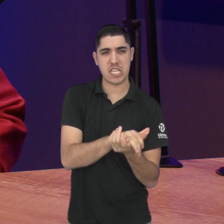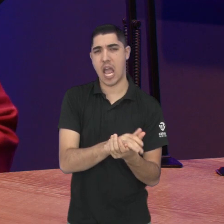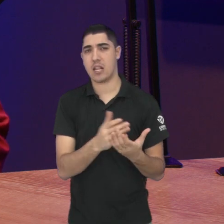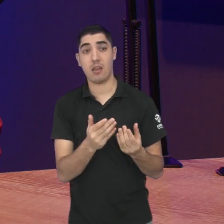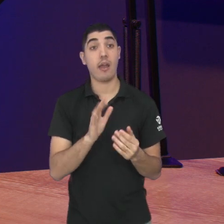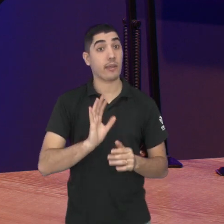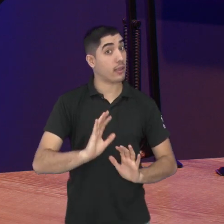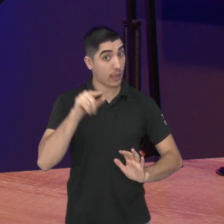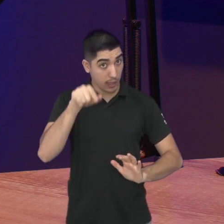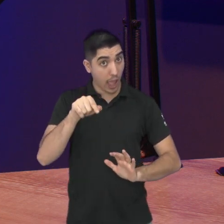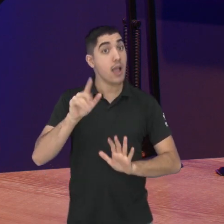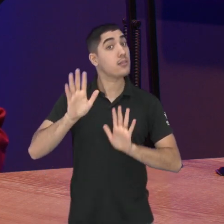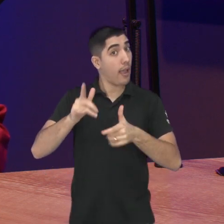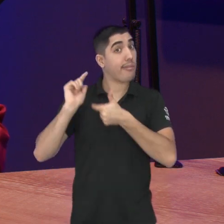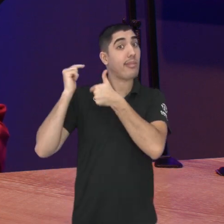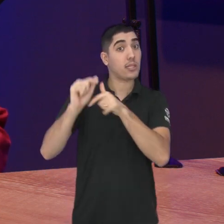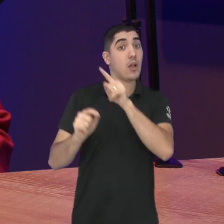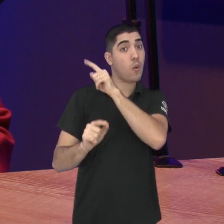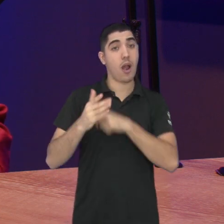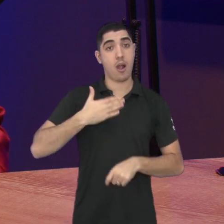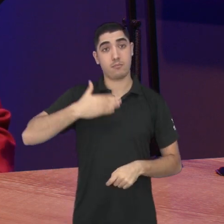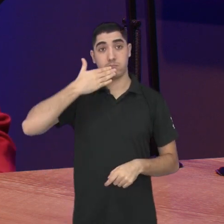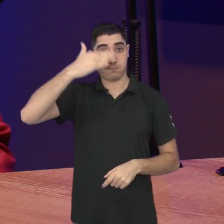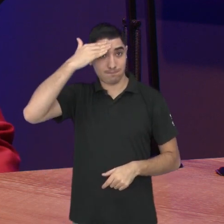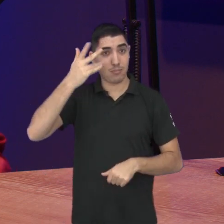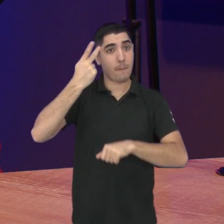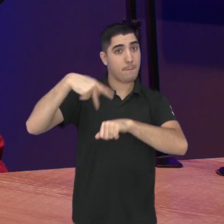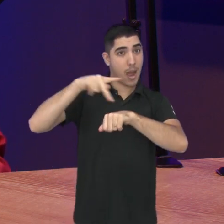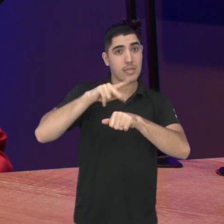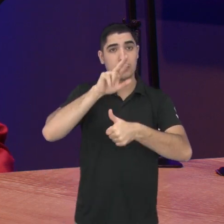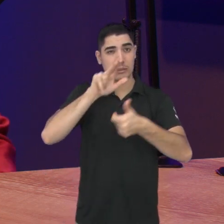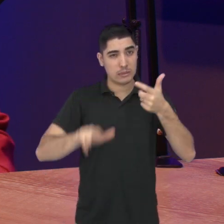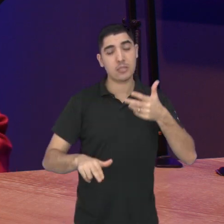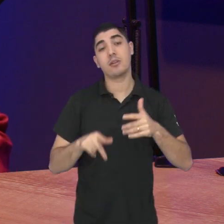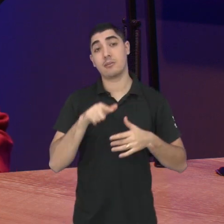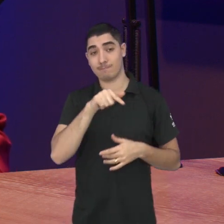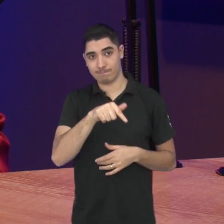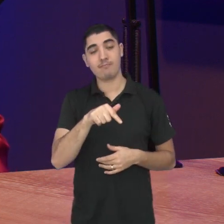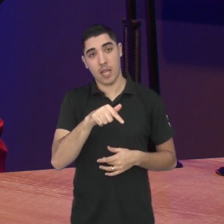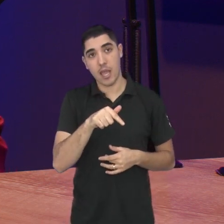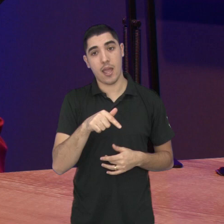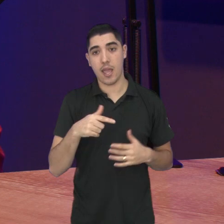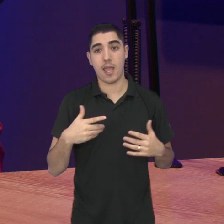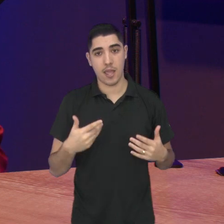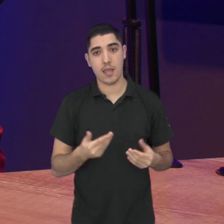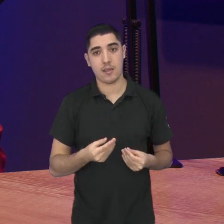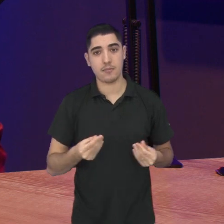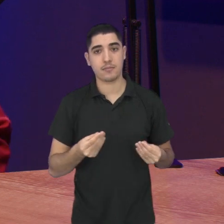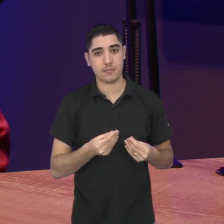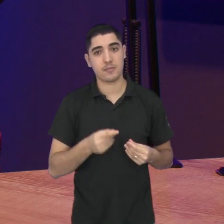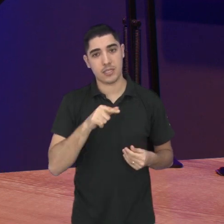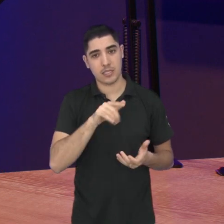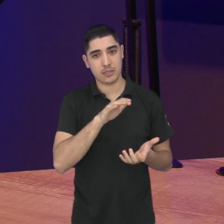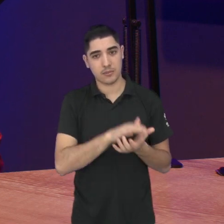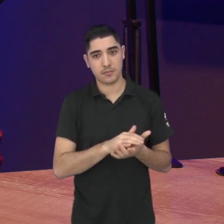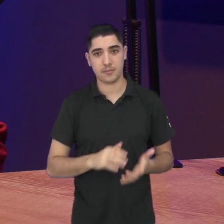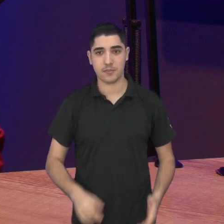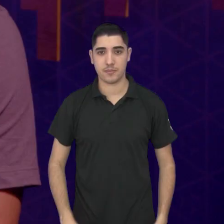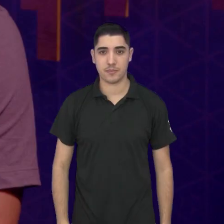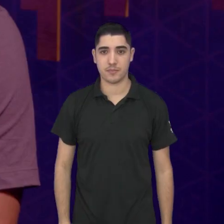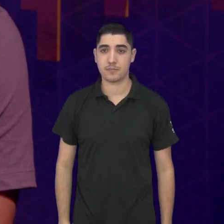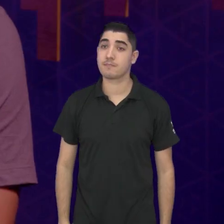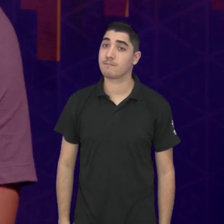né, e a cultura do casamento forçado e do casamento com menores de idade, que é muito